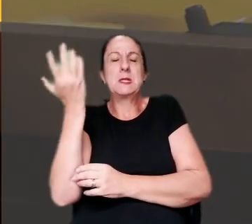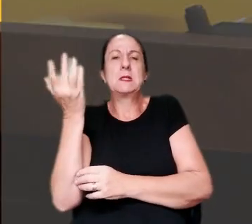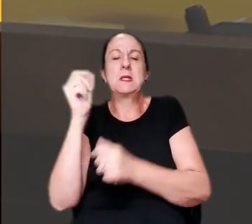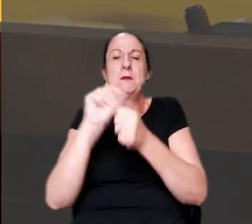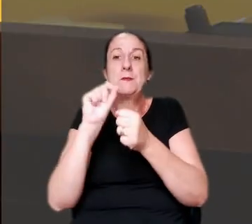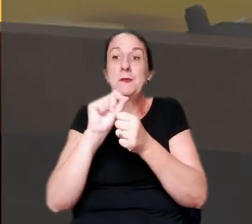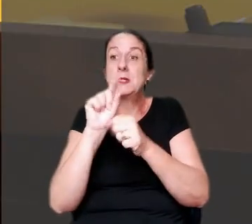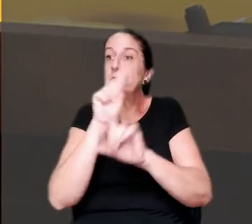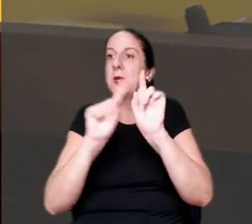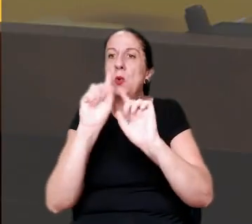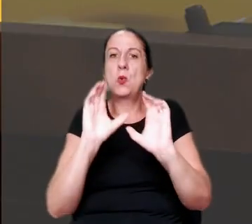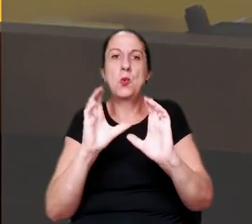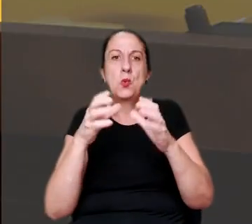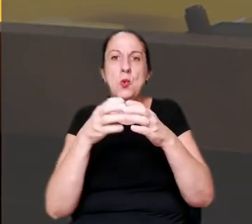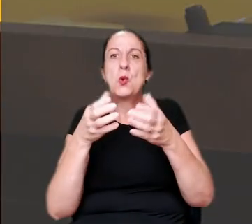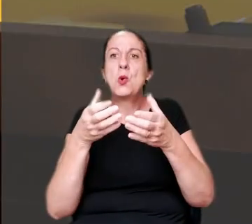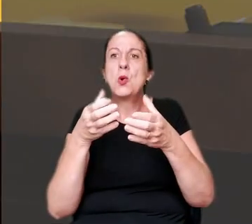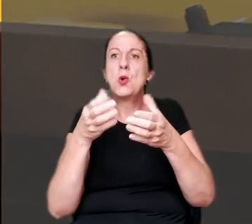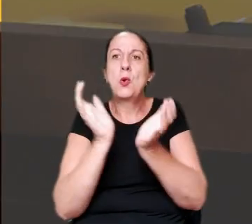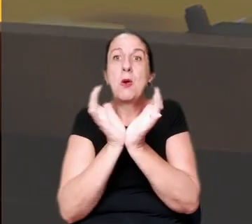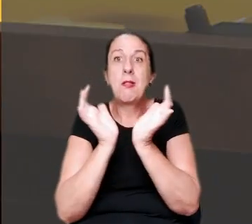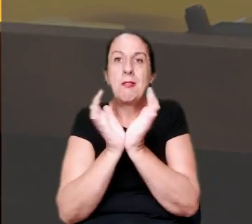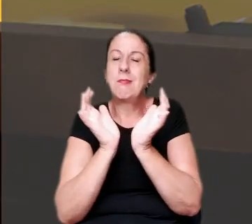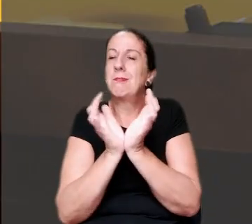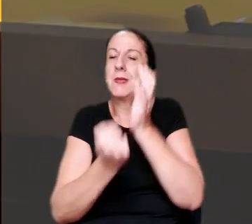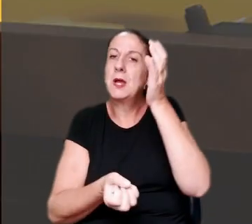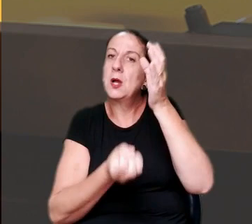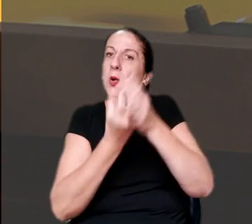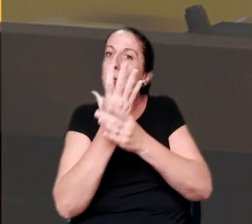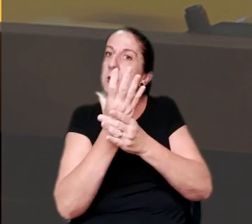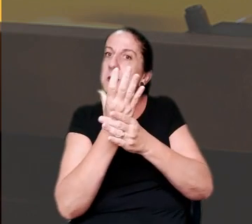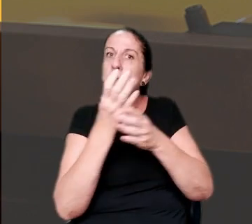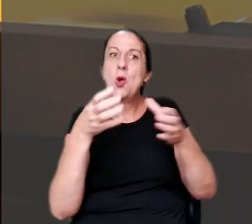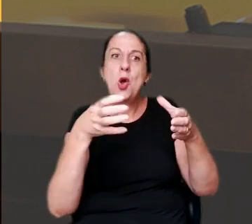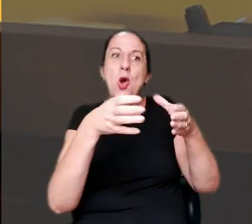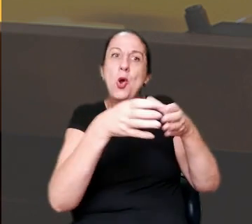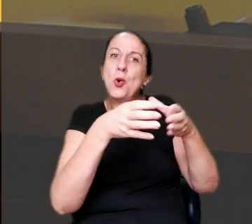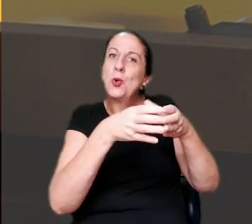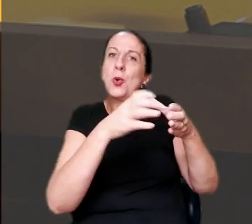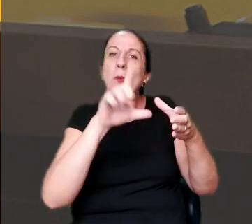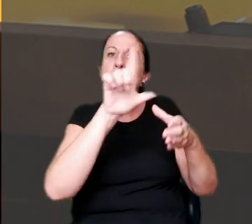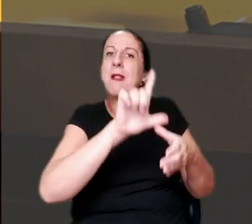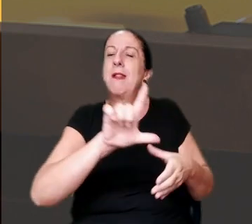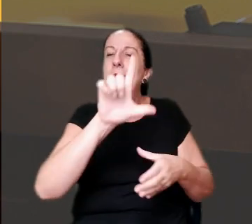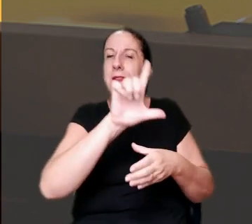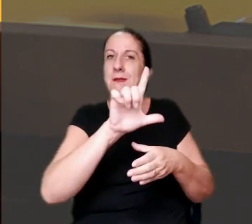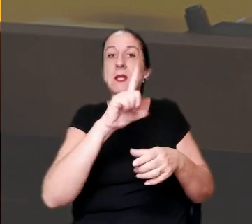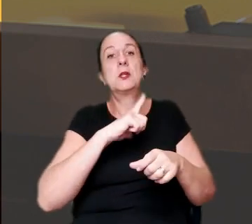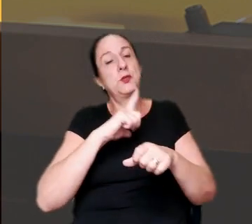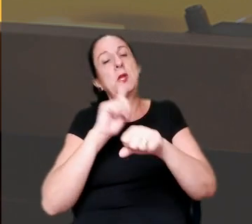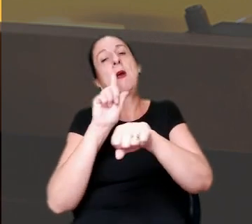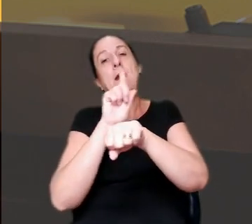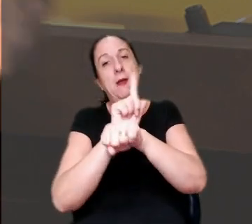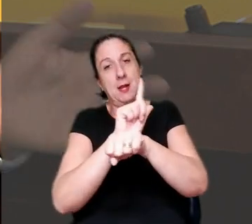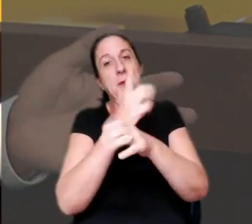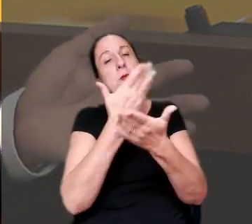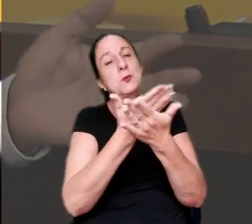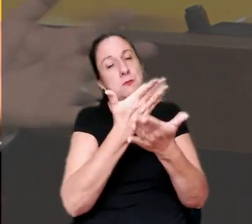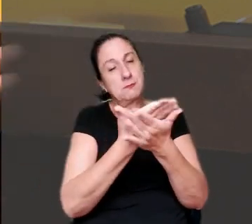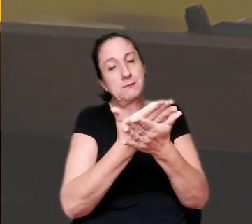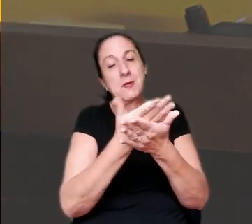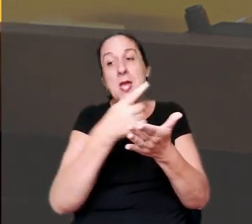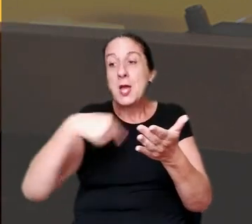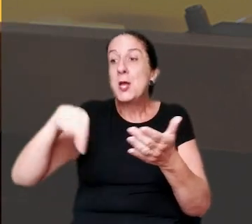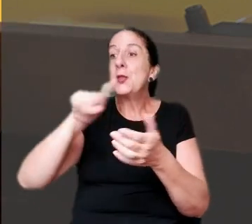eu providenciei com alguns colegas a criação de um clube literário. Existia o